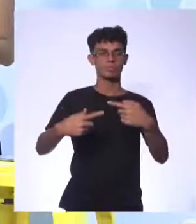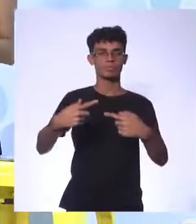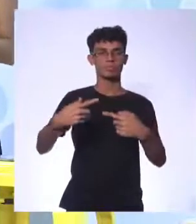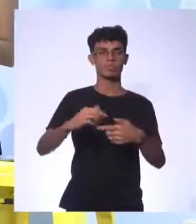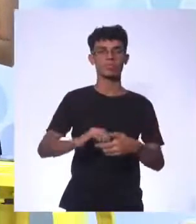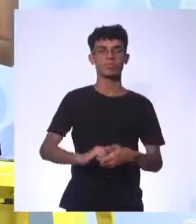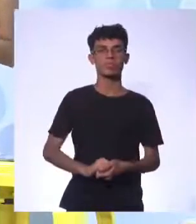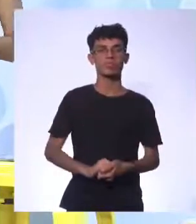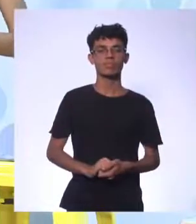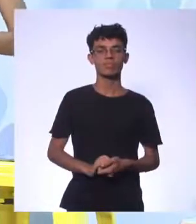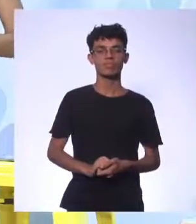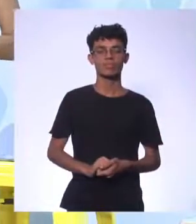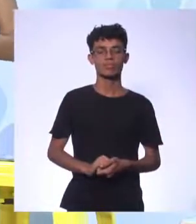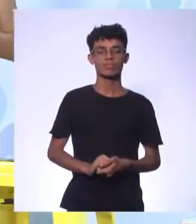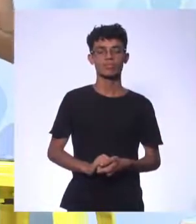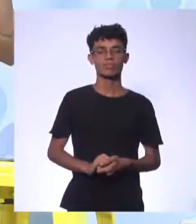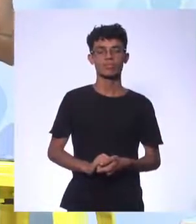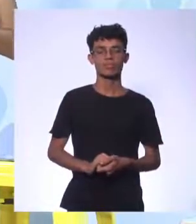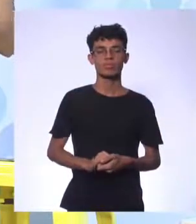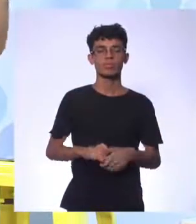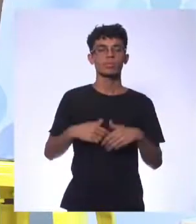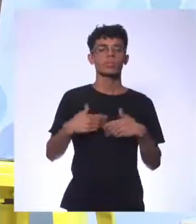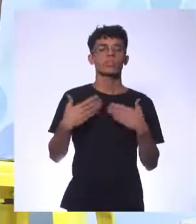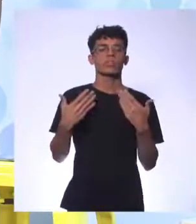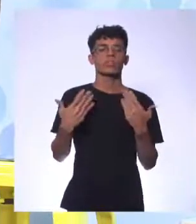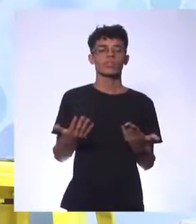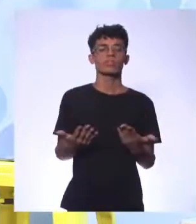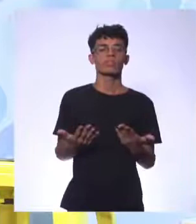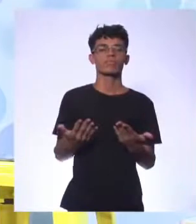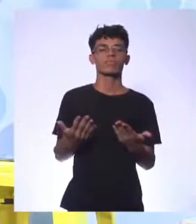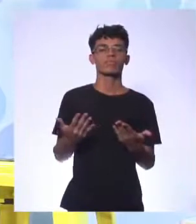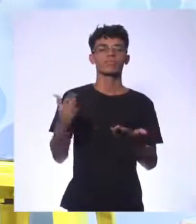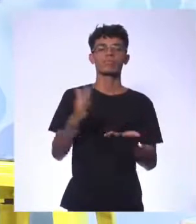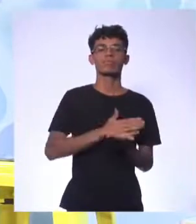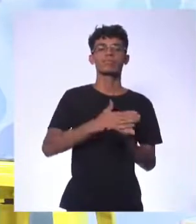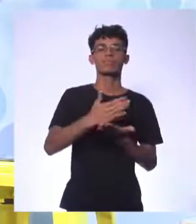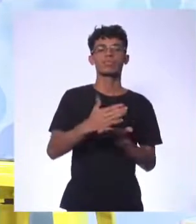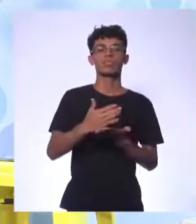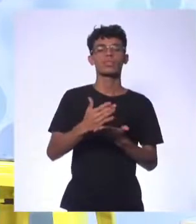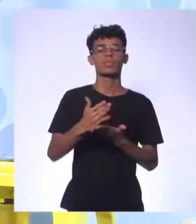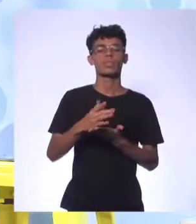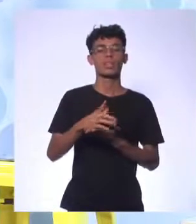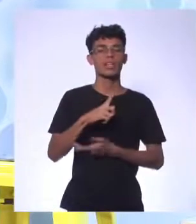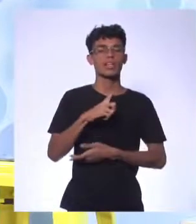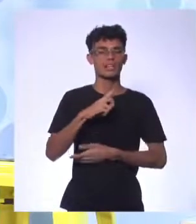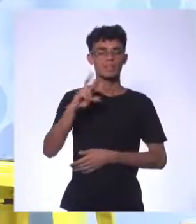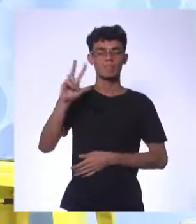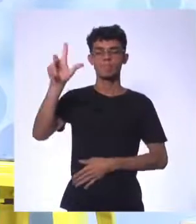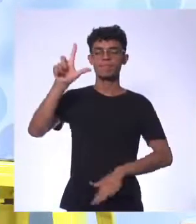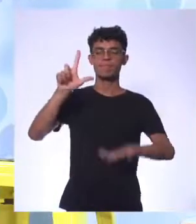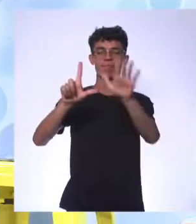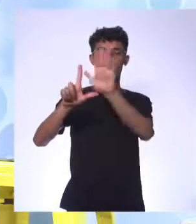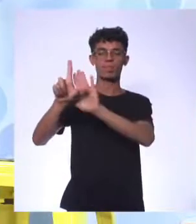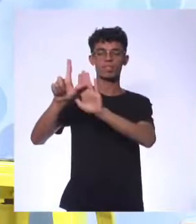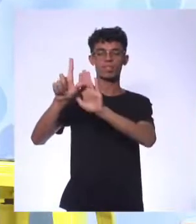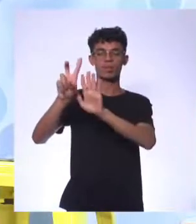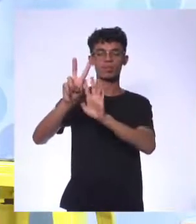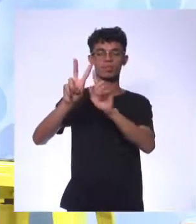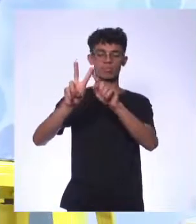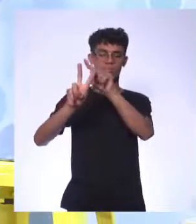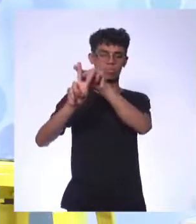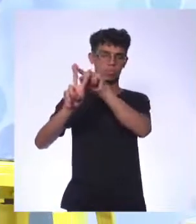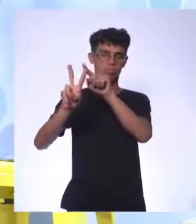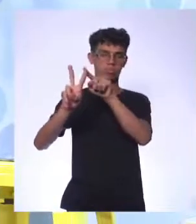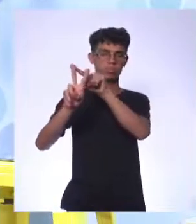Carlos? Bem interessante aí. Então, para começar, a gente já tem essas duas imagens que a gente vai concluir que